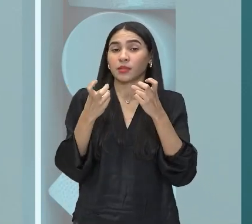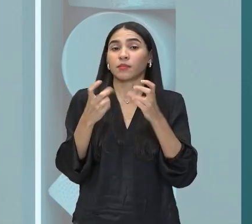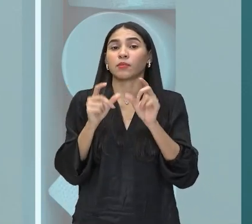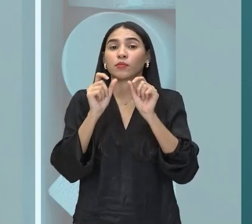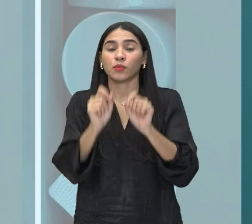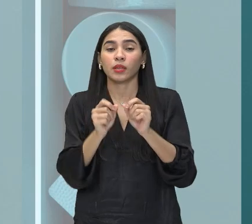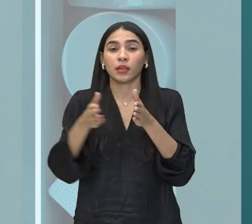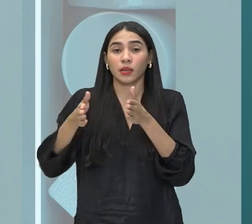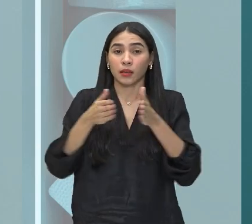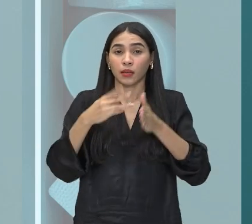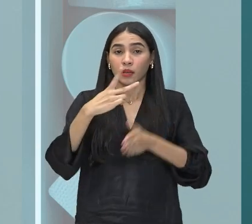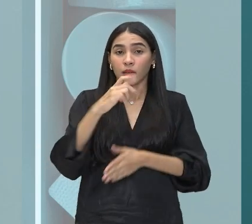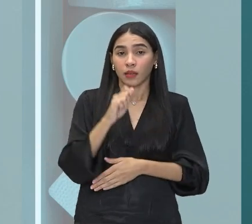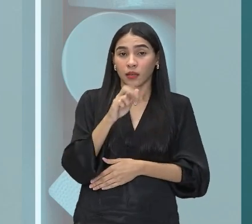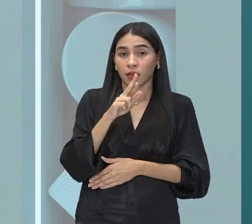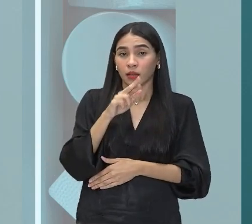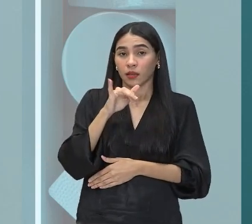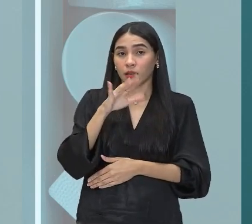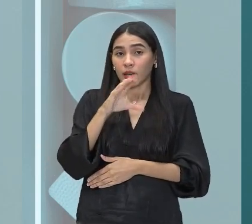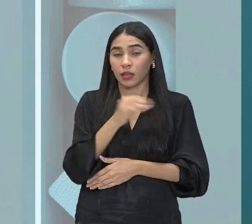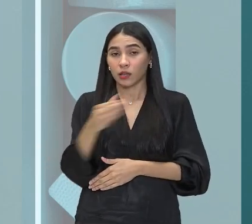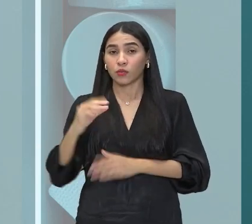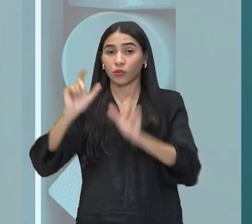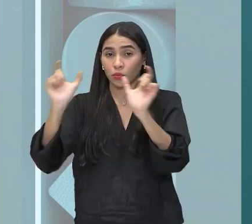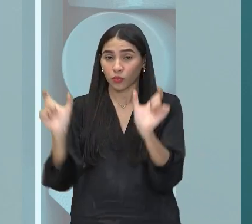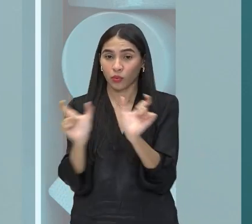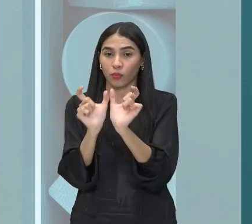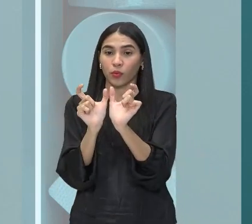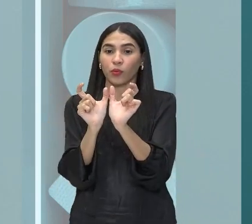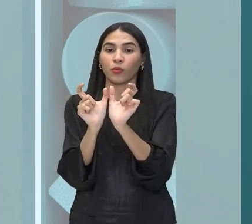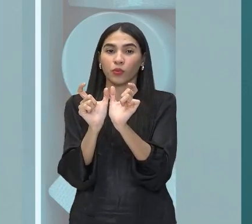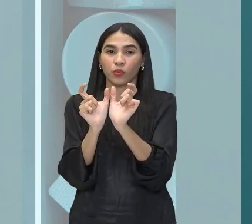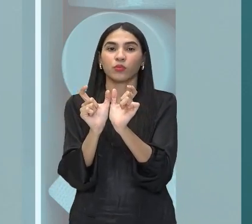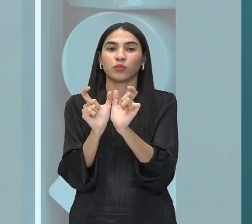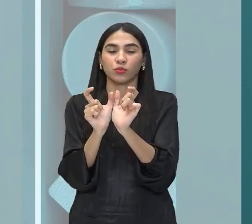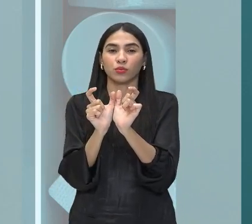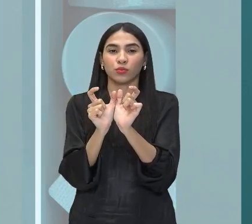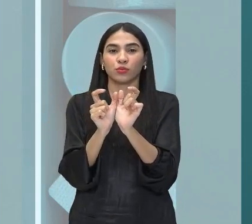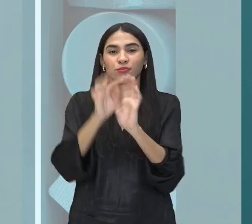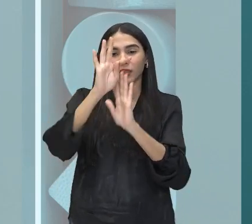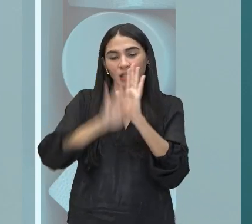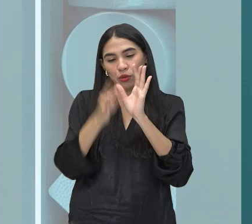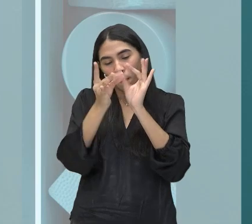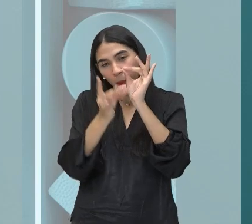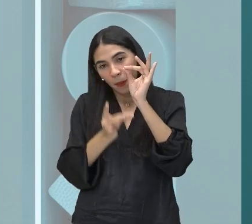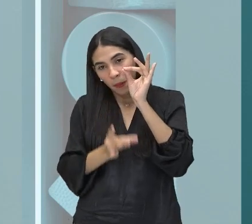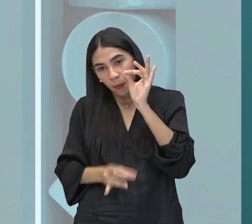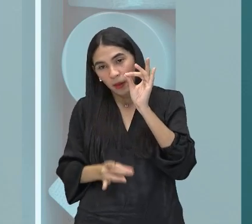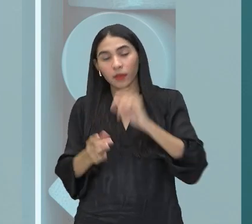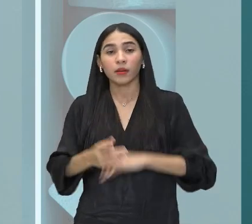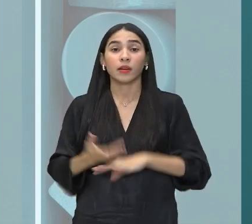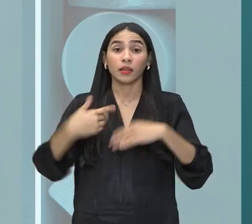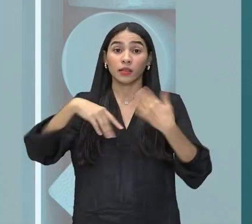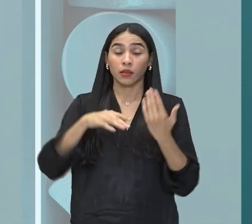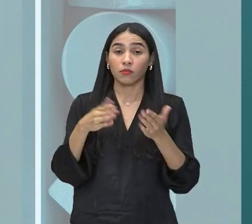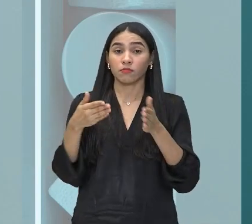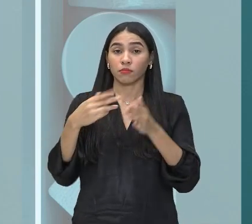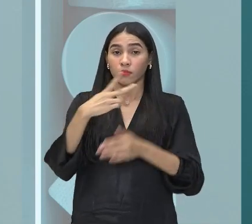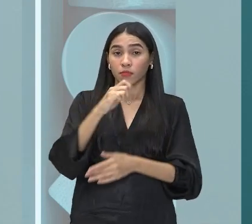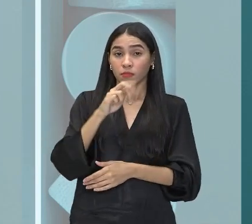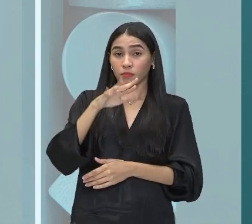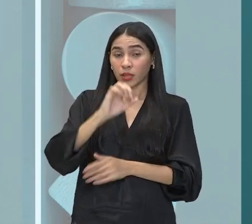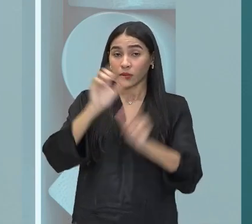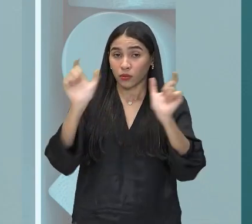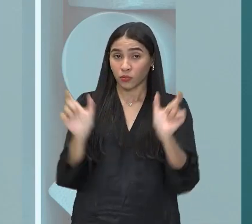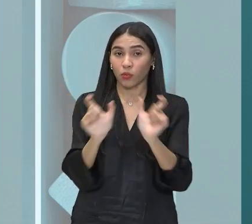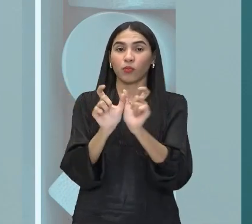de período composto em maior parte do texto, ok? Então, observem que o período composto está